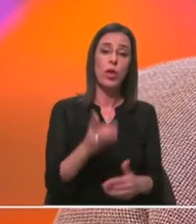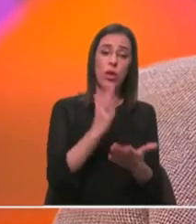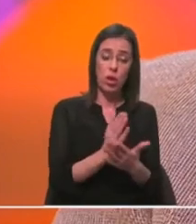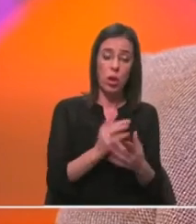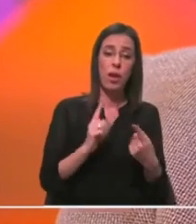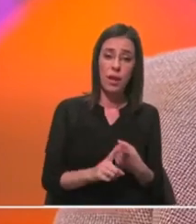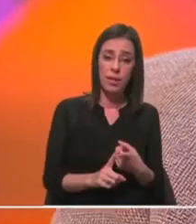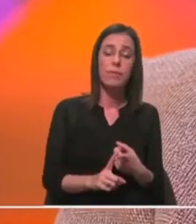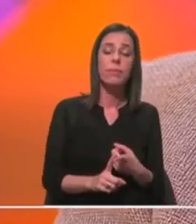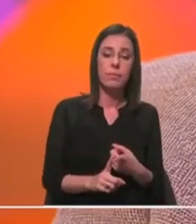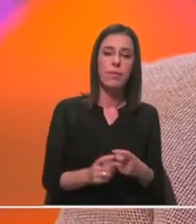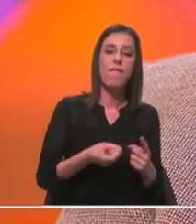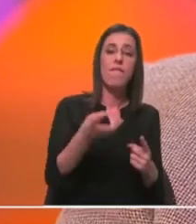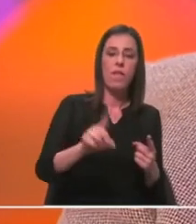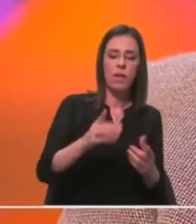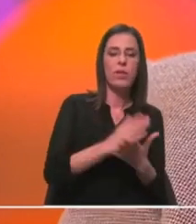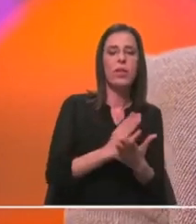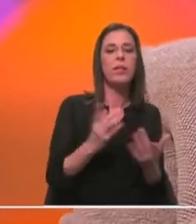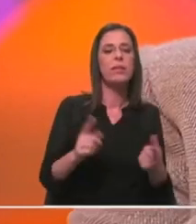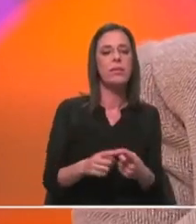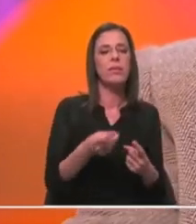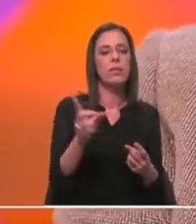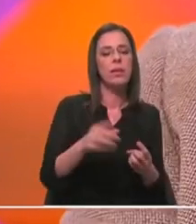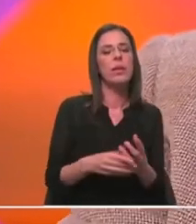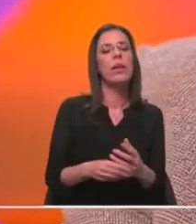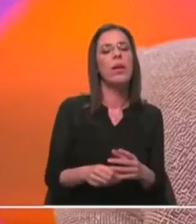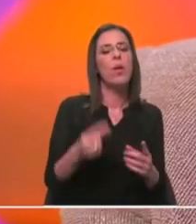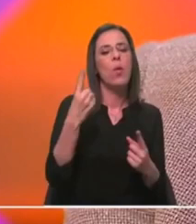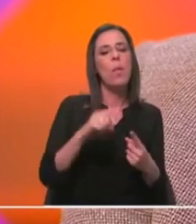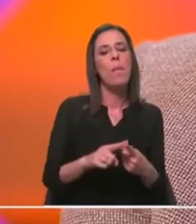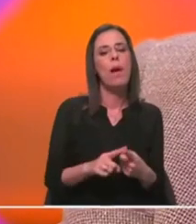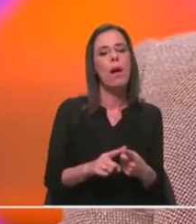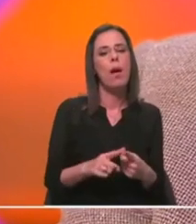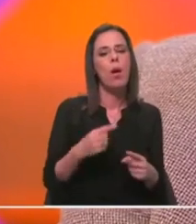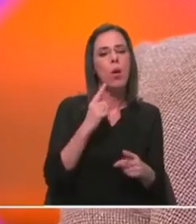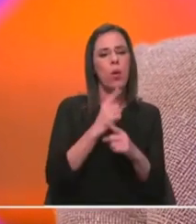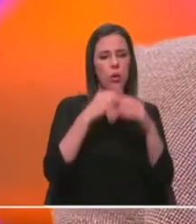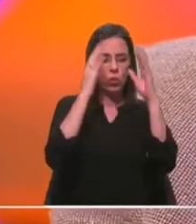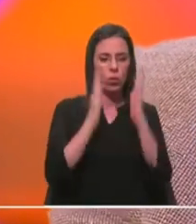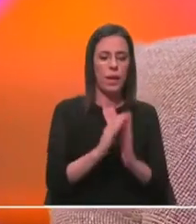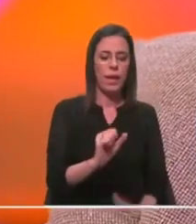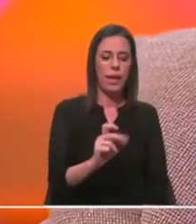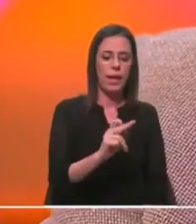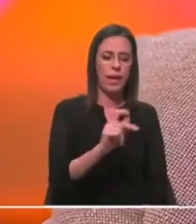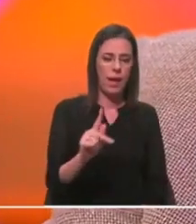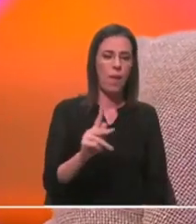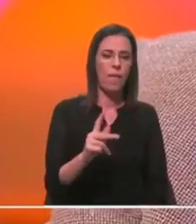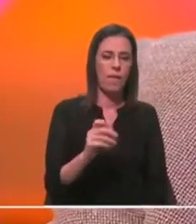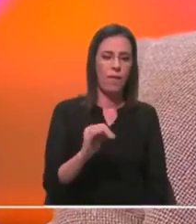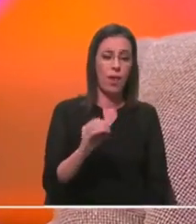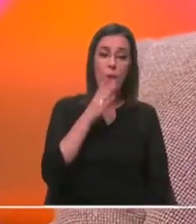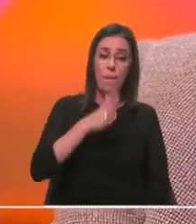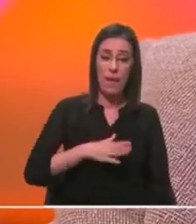na escola Sim várias vezes na escola vá uma delas foi eu andei no Externato grão Vasco uhum eh em